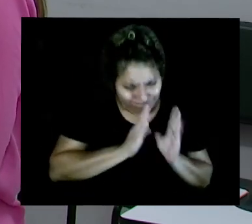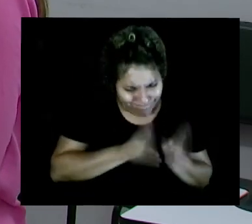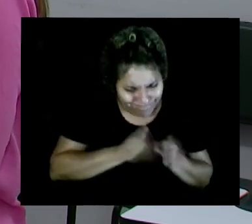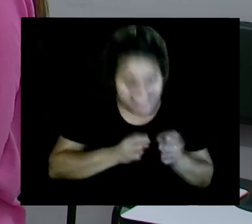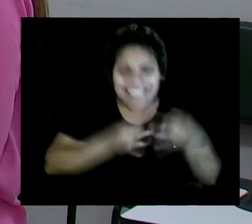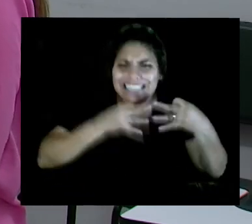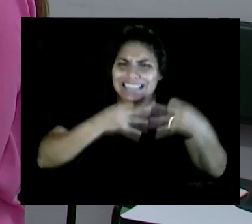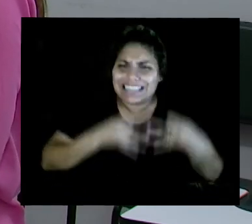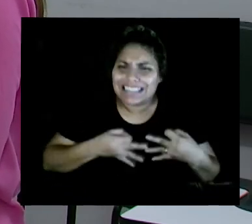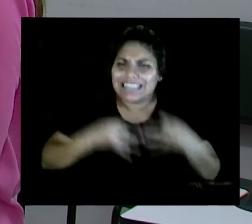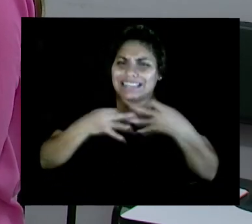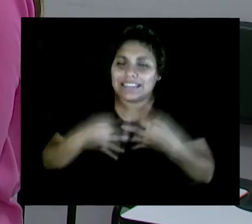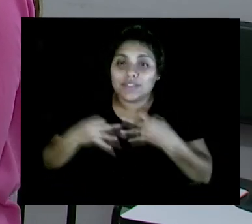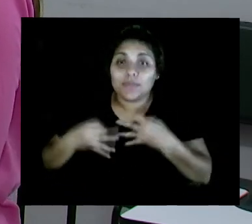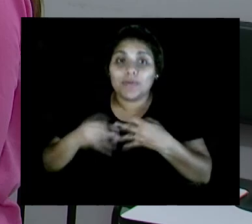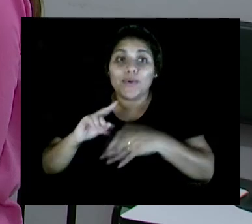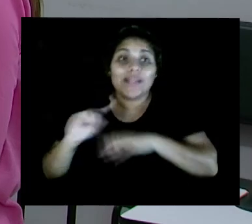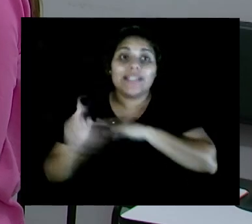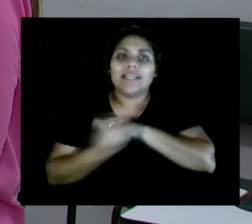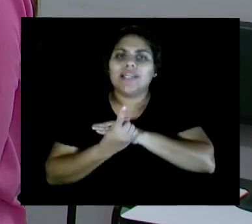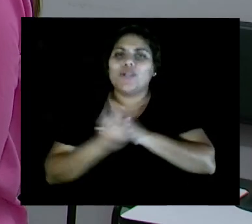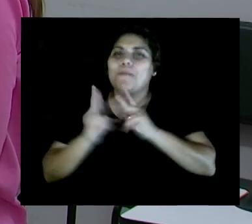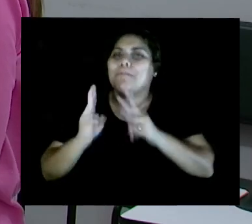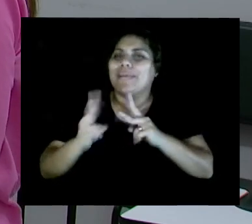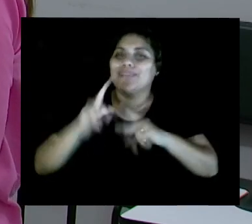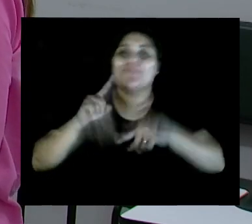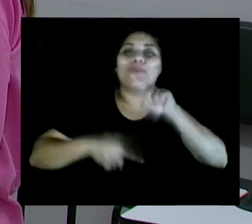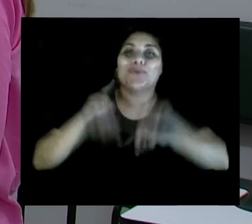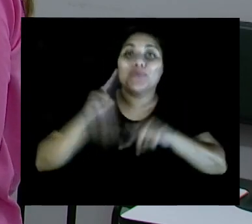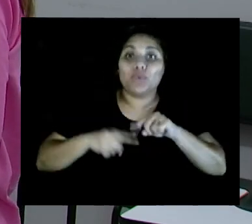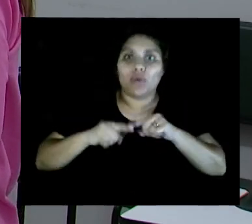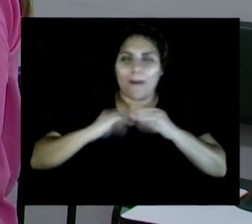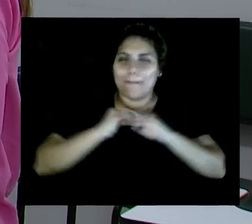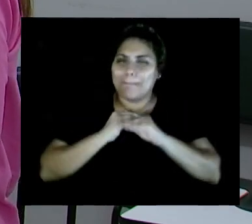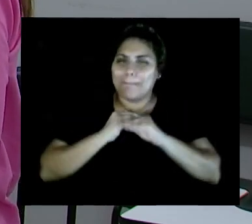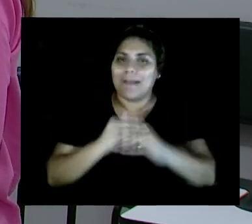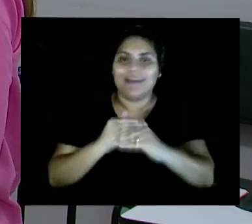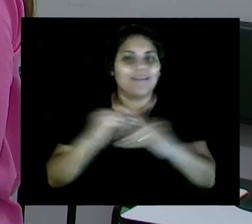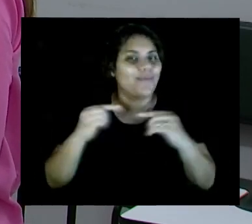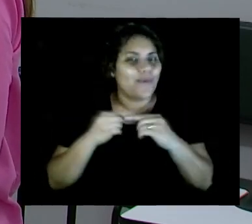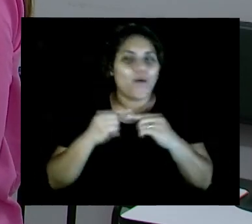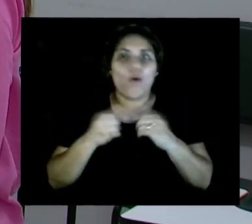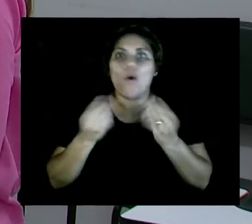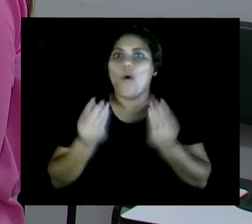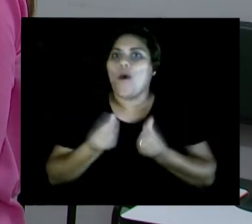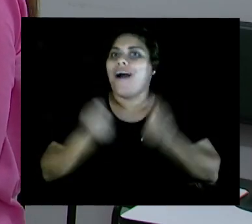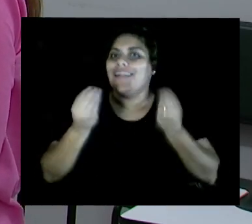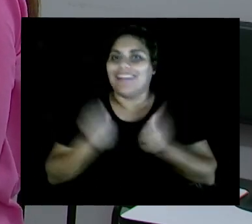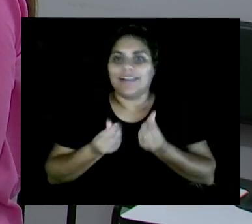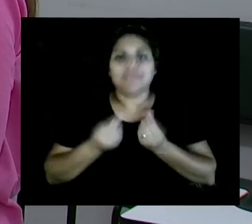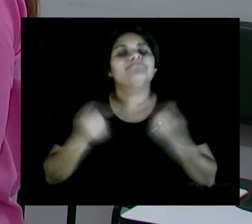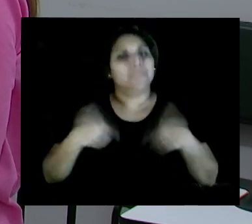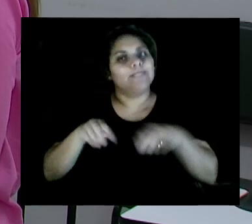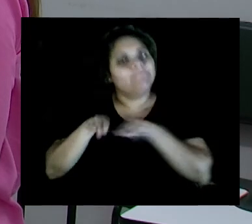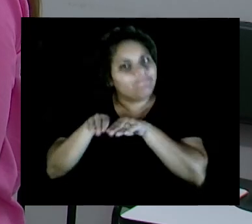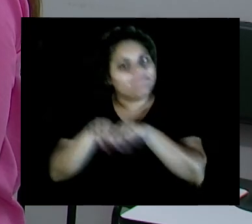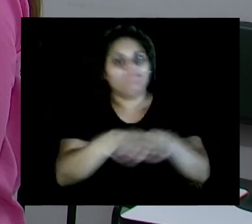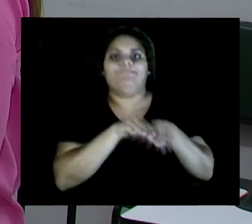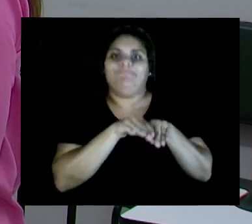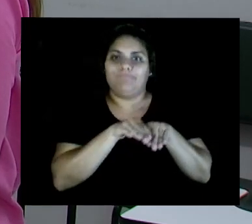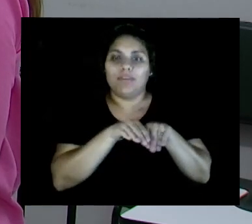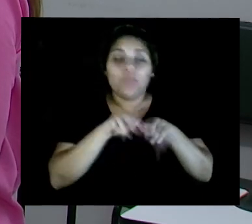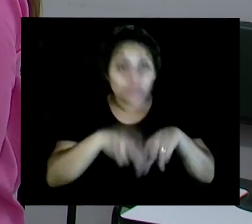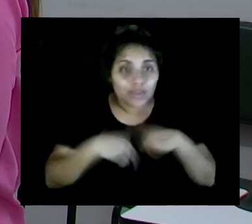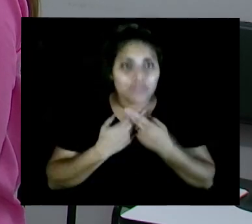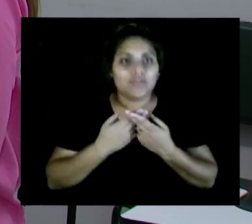mesma maneira, para que o cliente receba sempre o mesmo produto, com o mesmo padrão de qualidade. E isso é uma coisa constante, né? Quando o cliente está